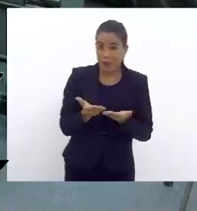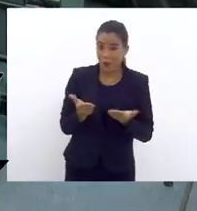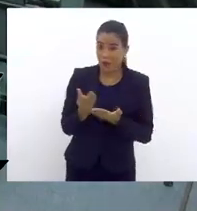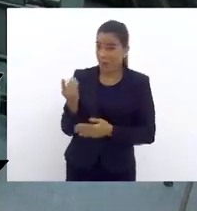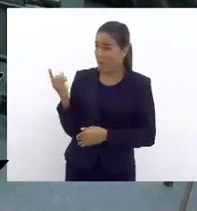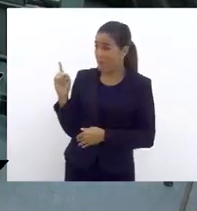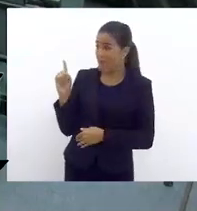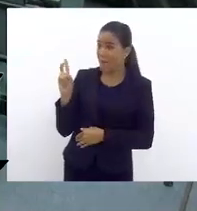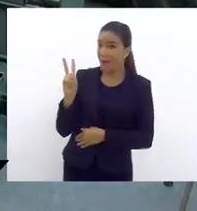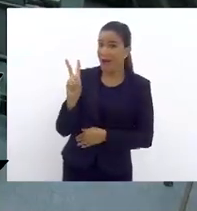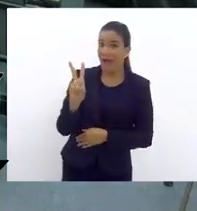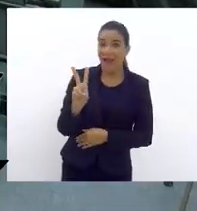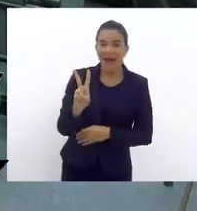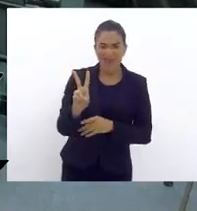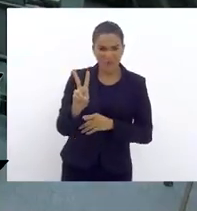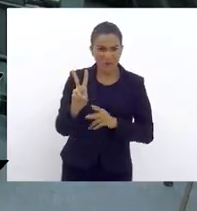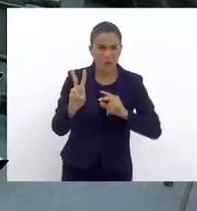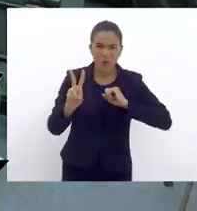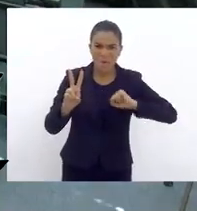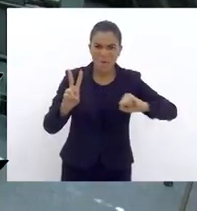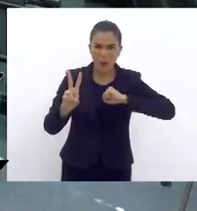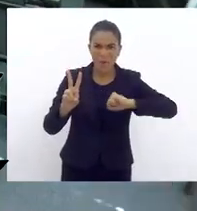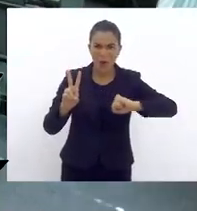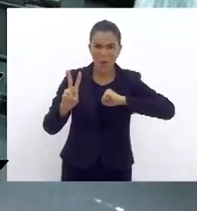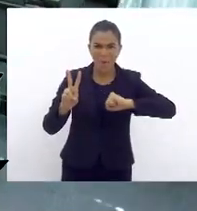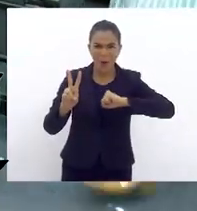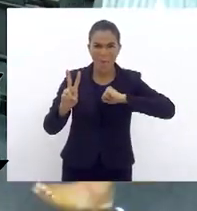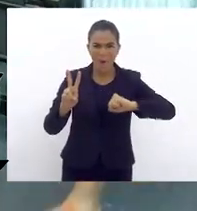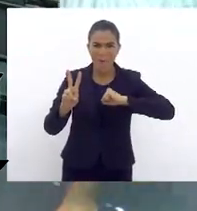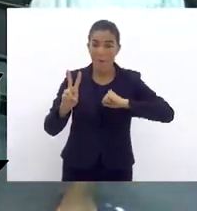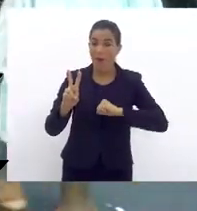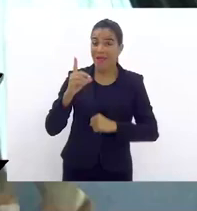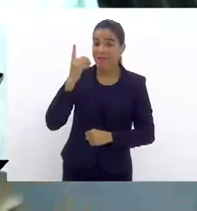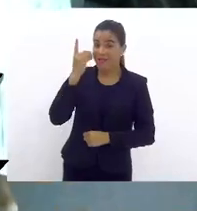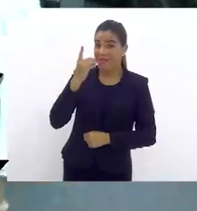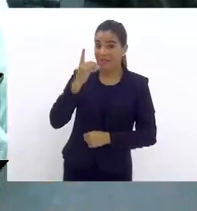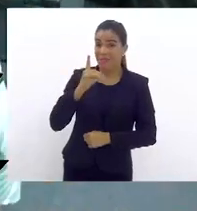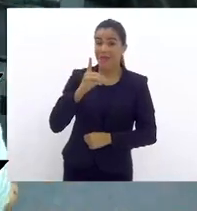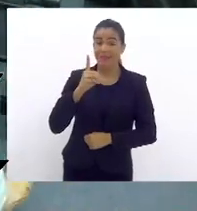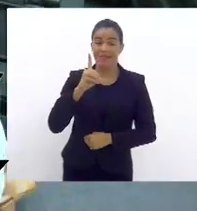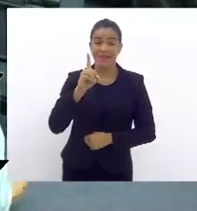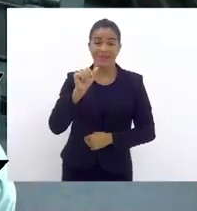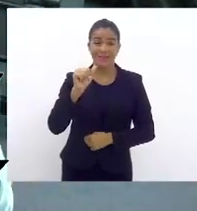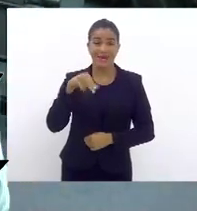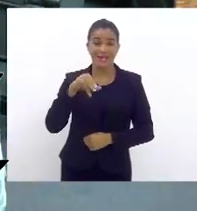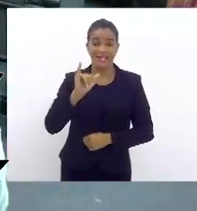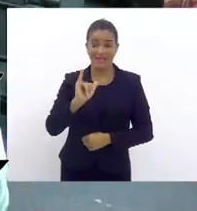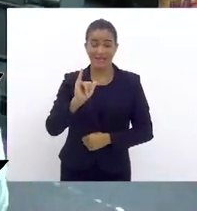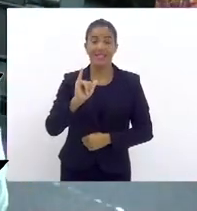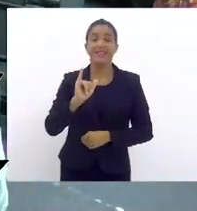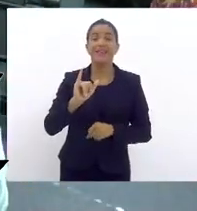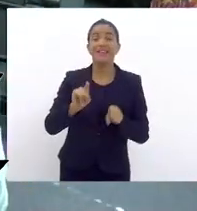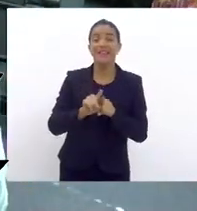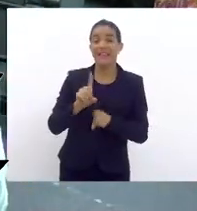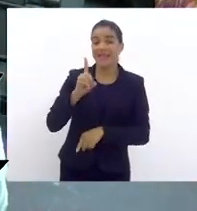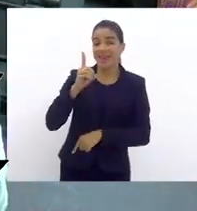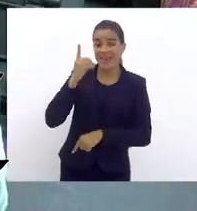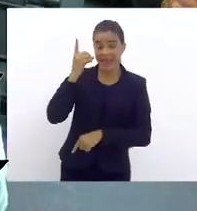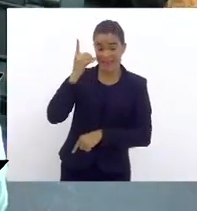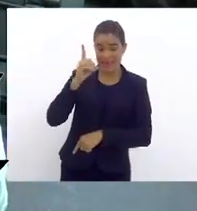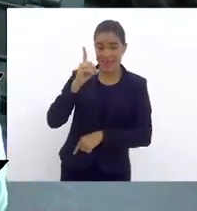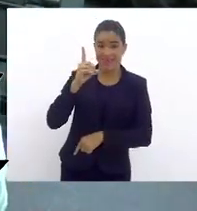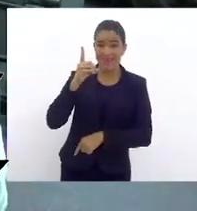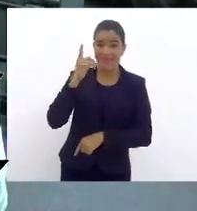duas nobres guerreiras duas nobres deputadas a deputada Dani Balbi e a deputada Dani